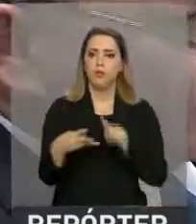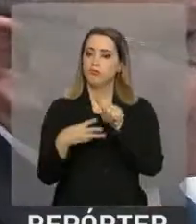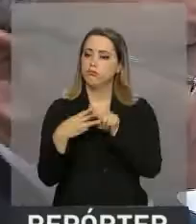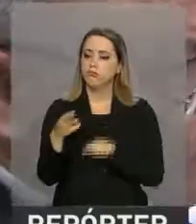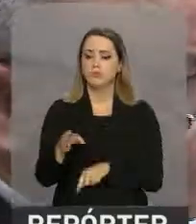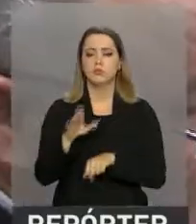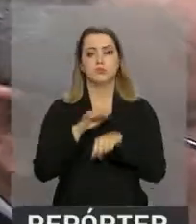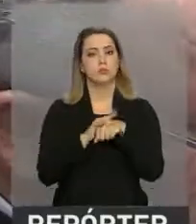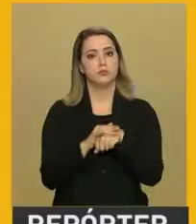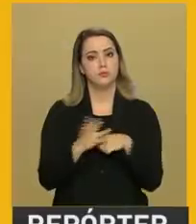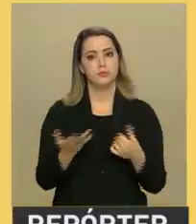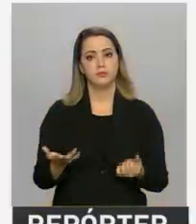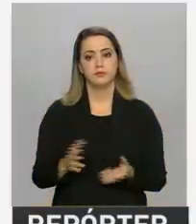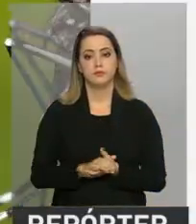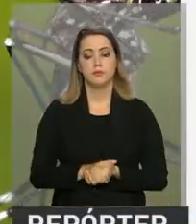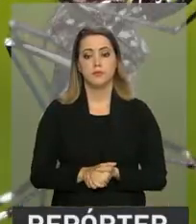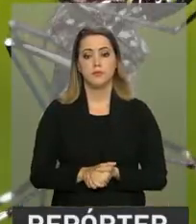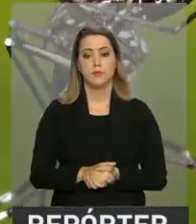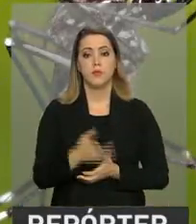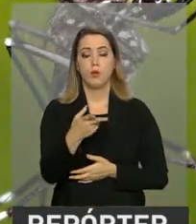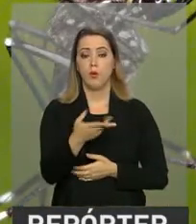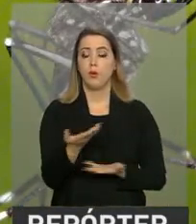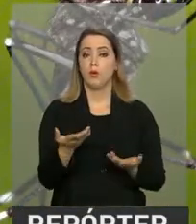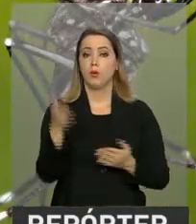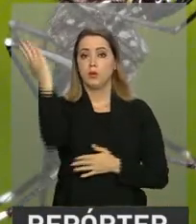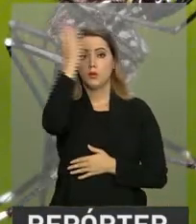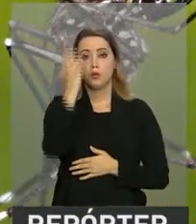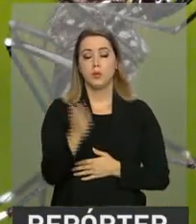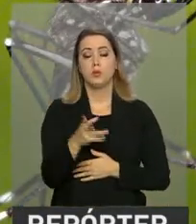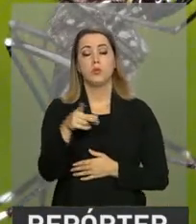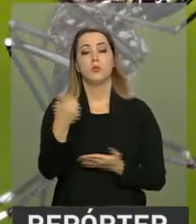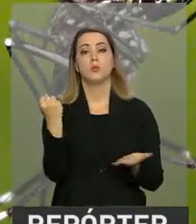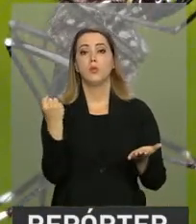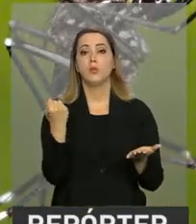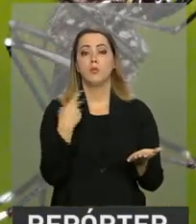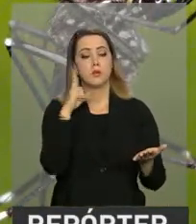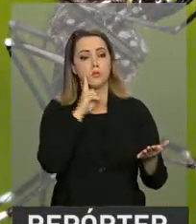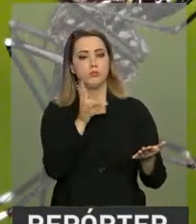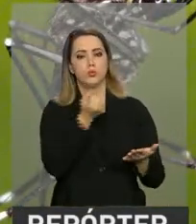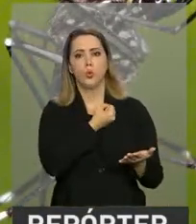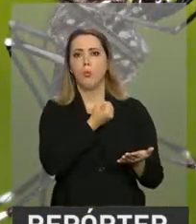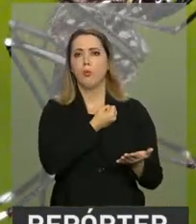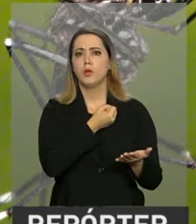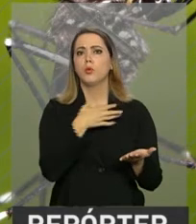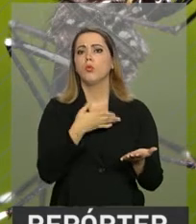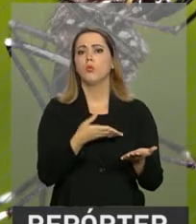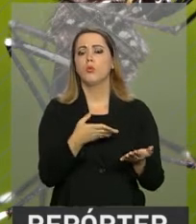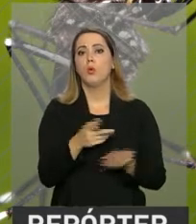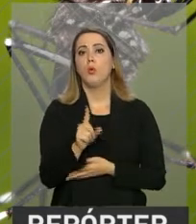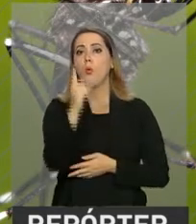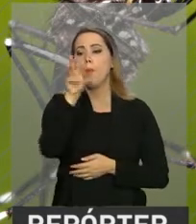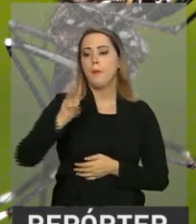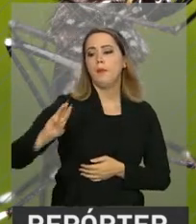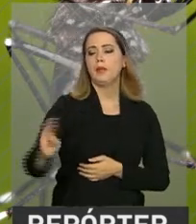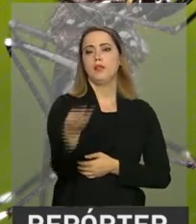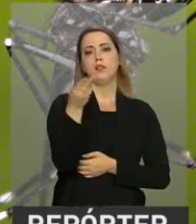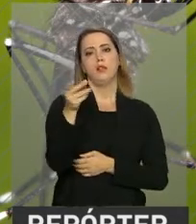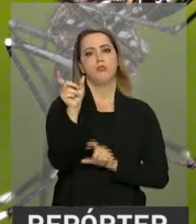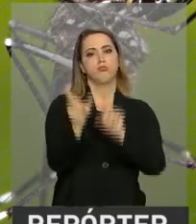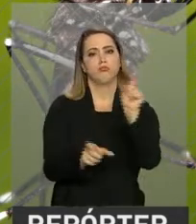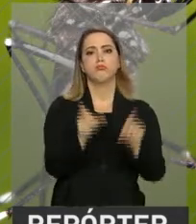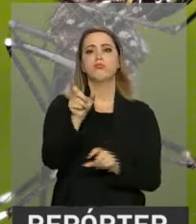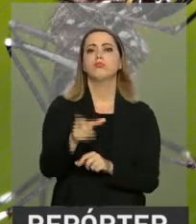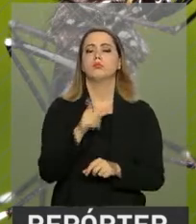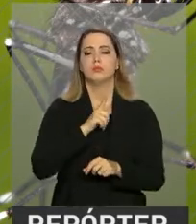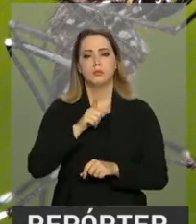cunha e física vírus o brasil registrou até 22 de outubro mais de 1 milhão e 400 mil